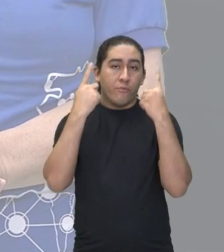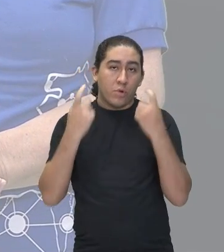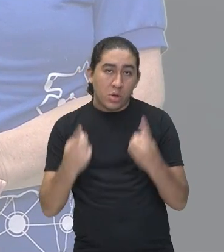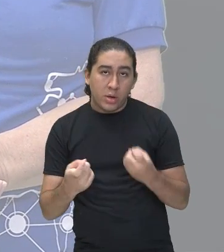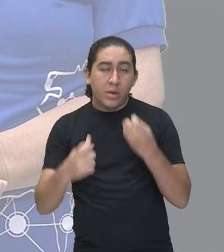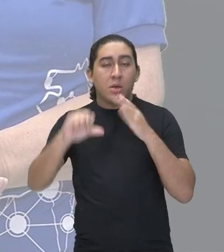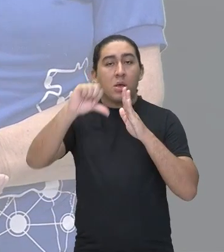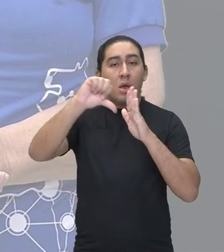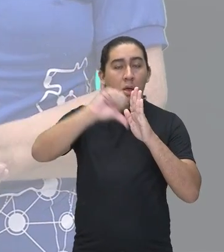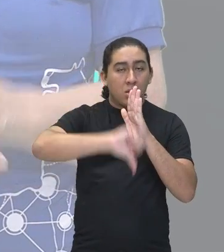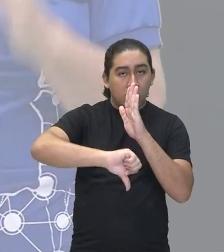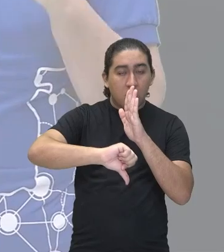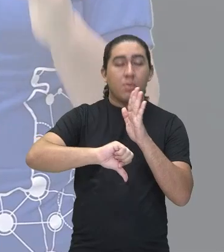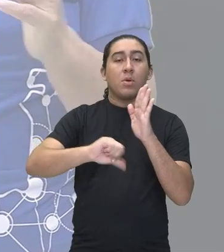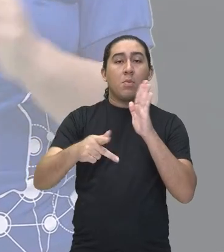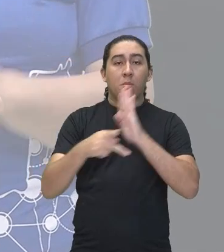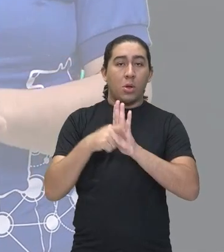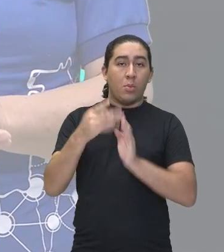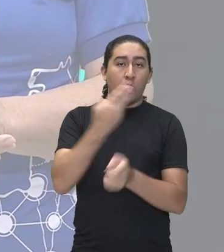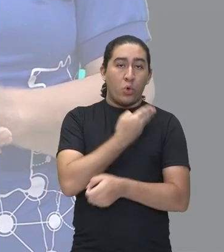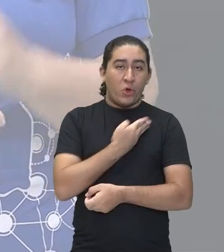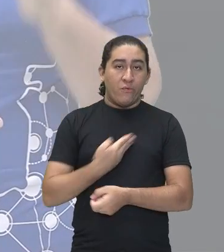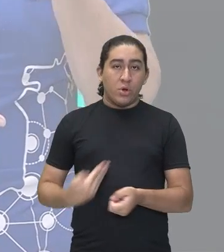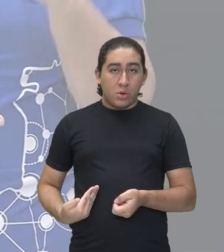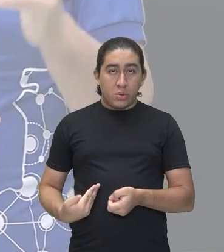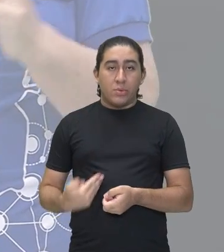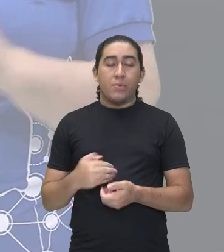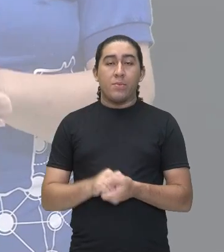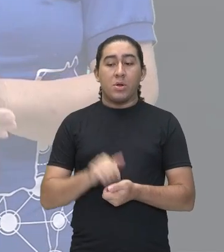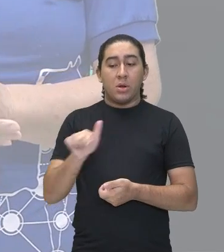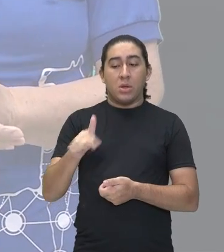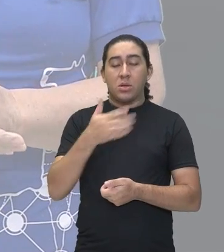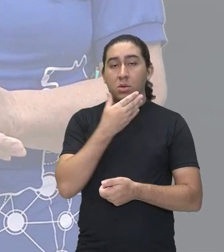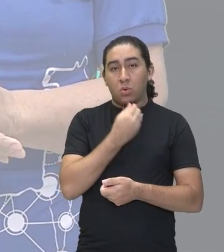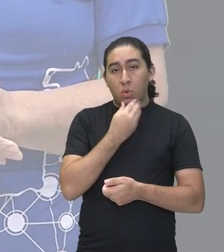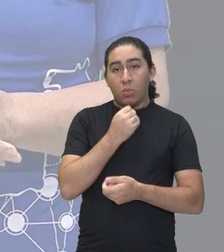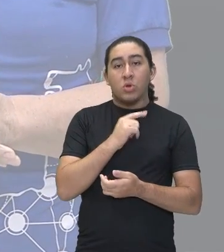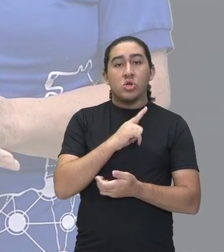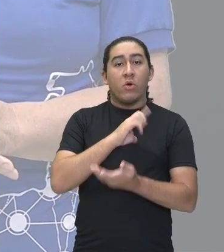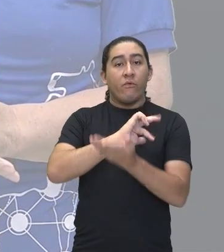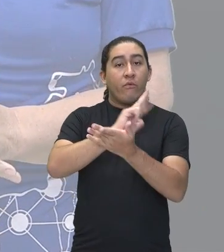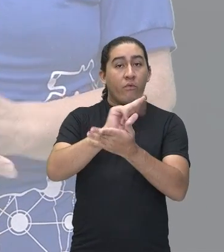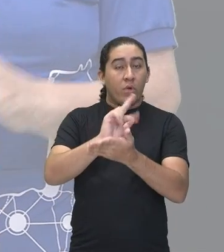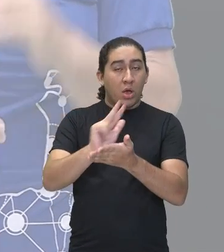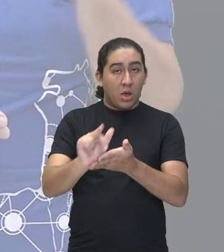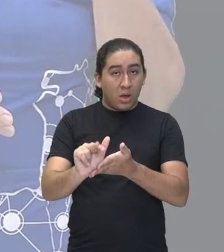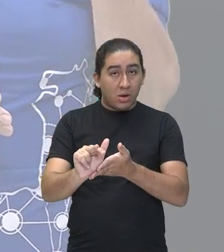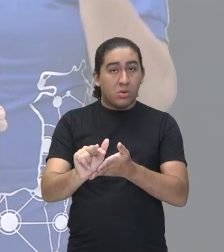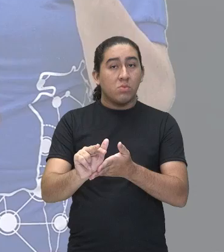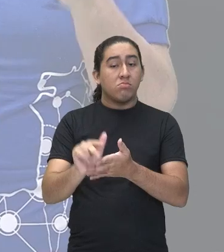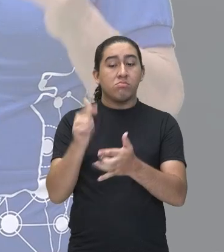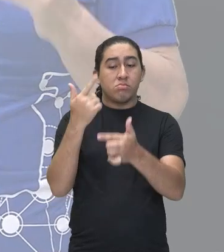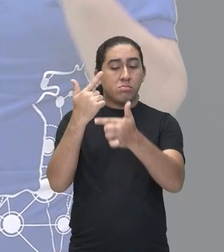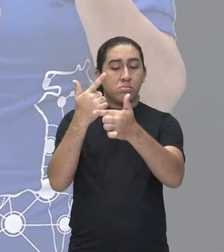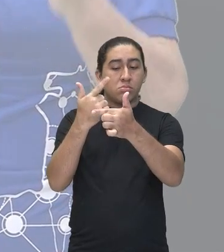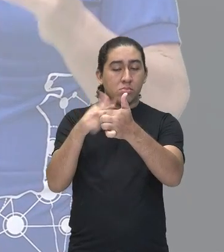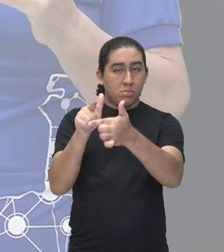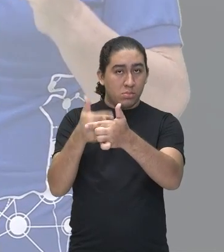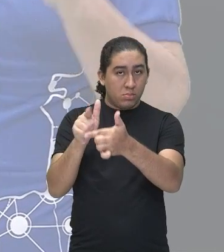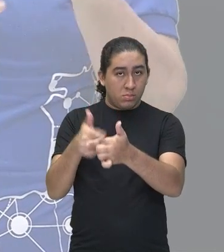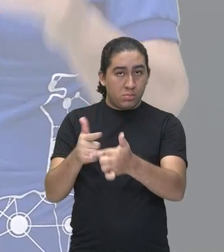do governador. Então, era o governador cheio de injustiças